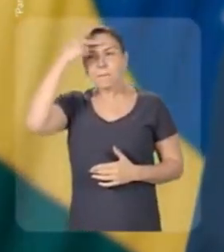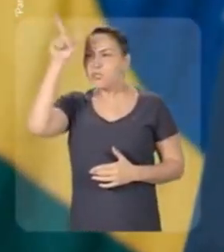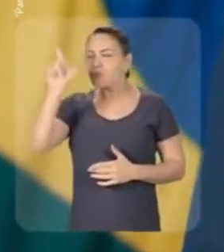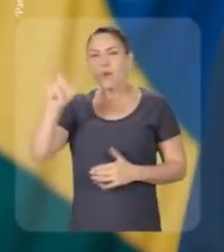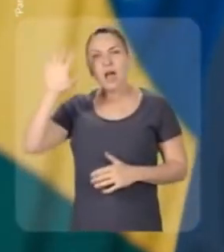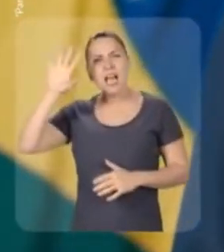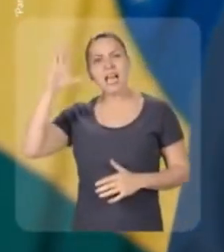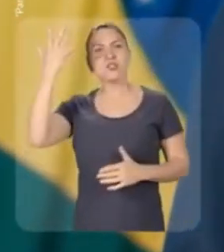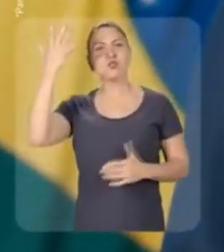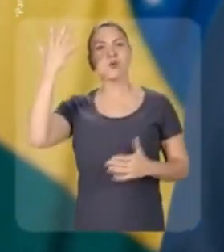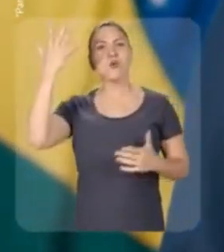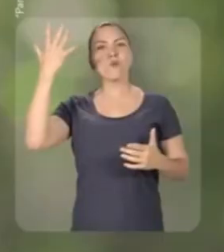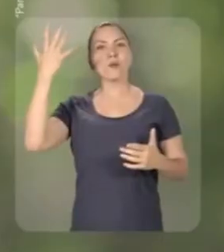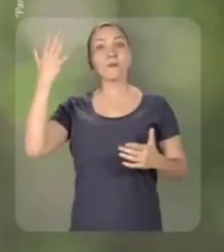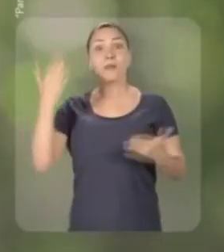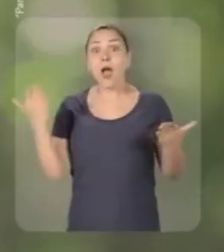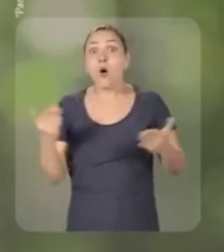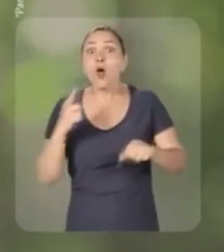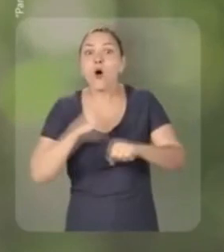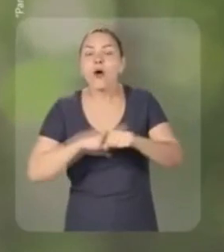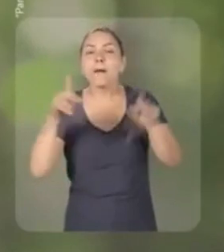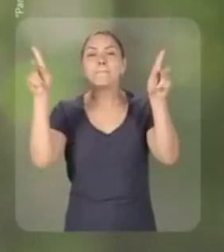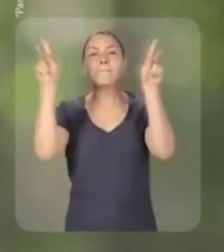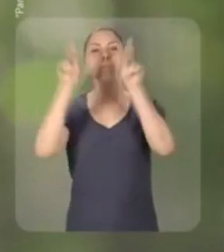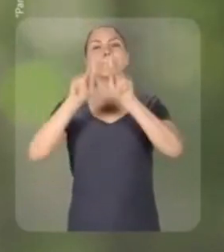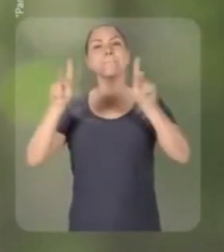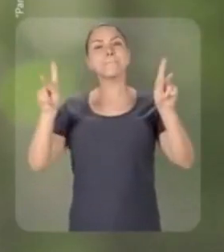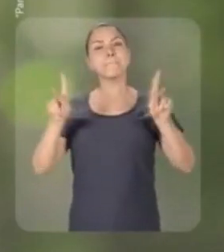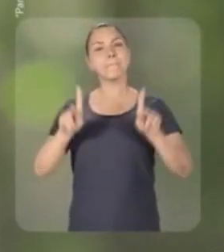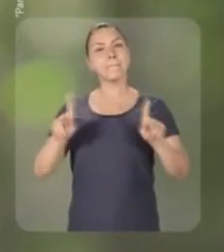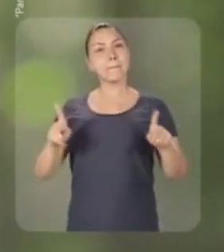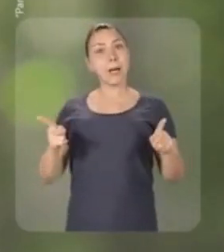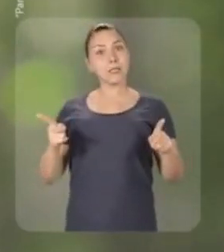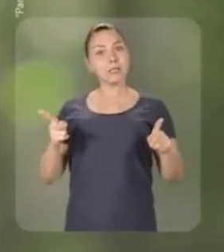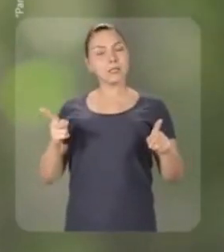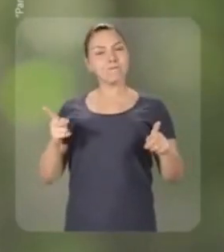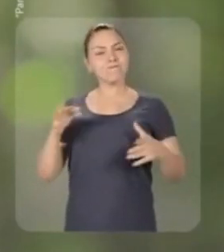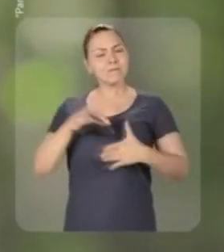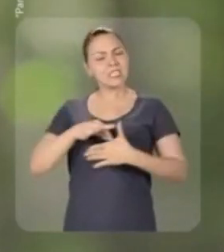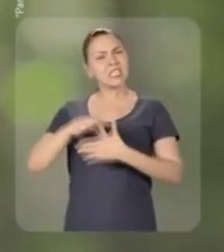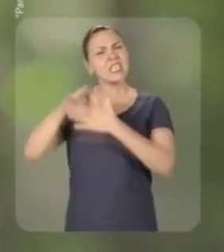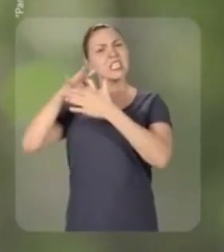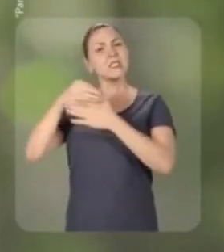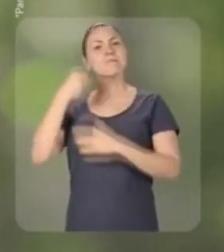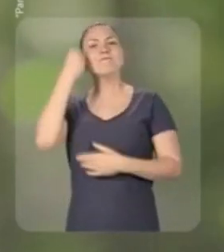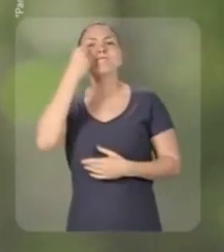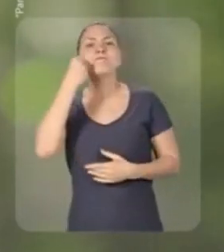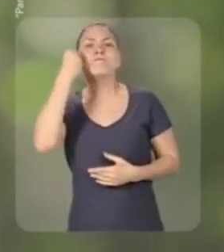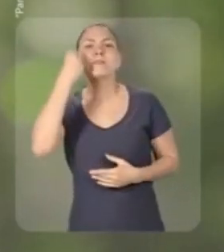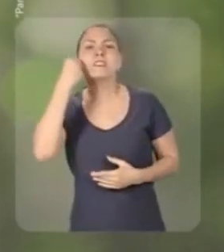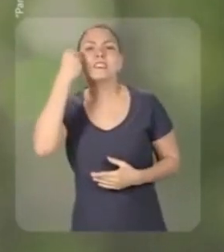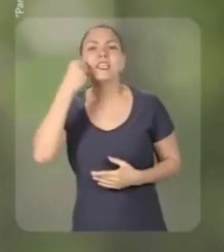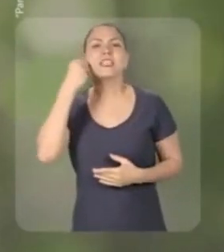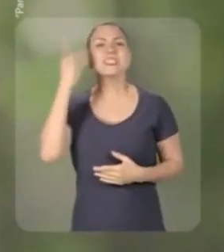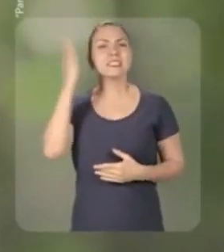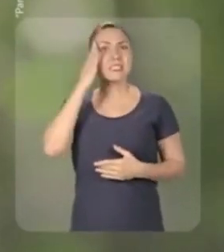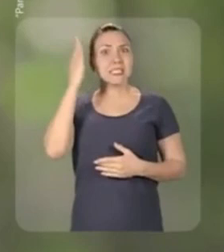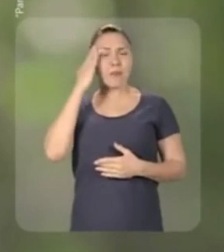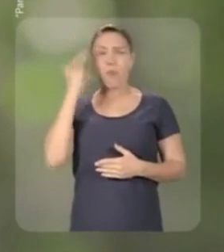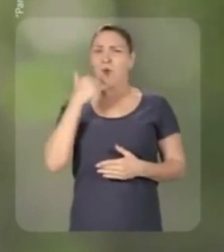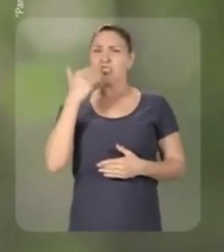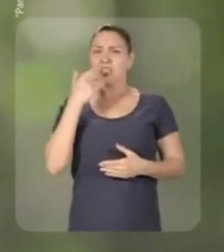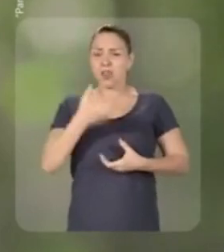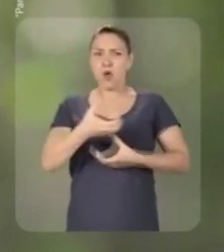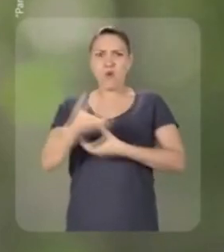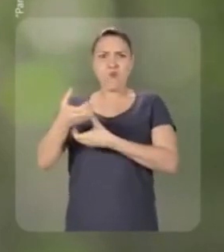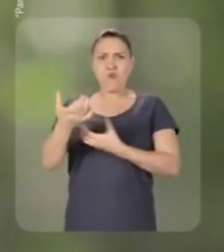hora de alguém que resolva. É hora da pacificação. É hora de uma liderança experiente que saiba que